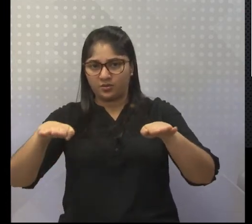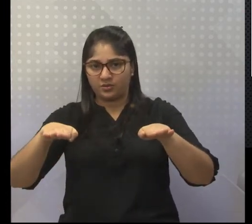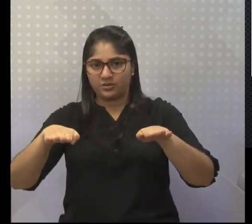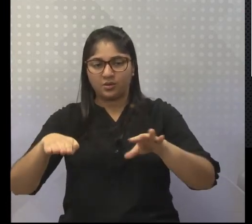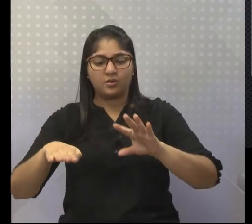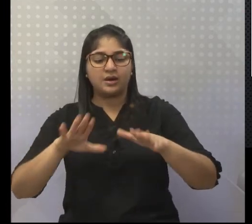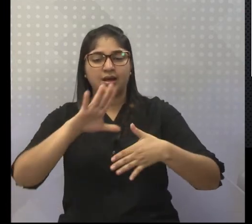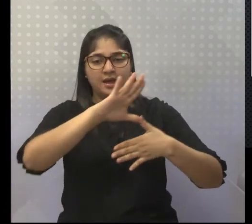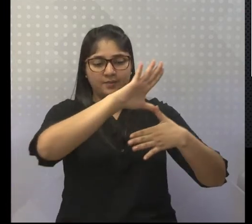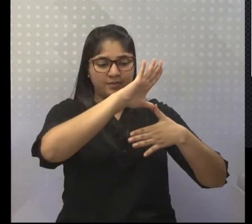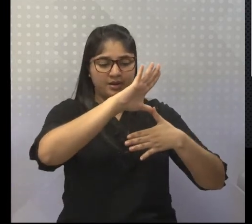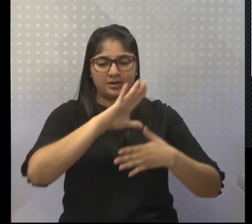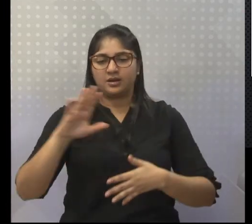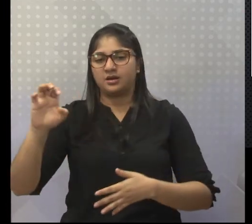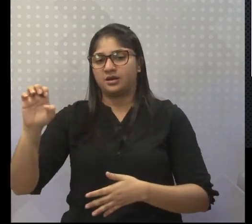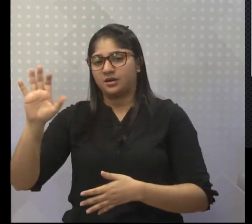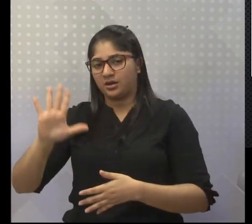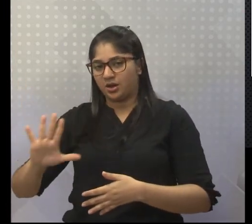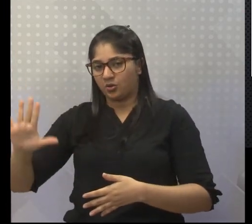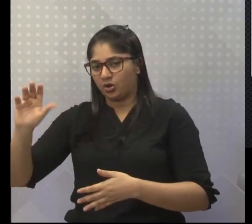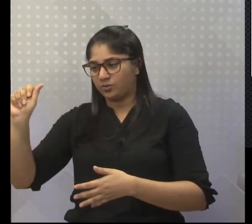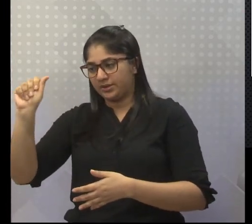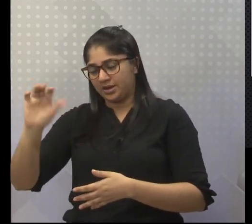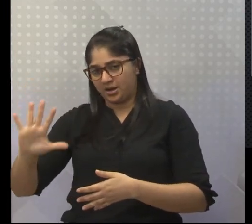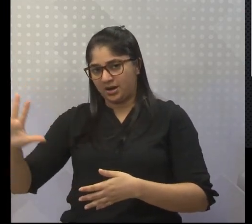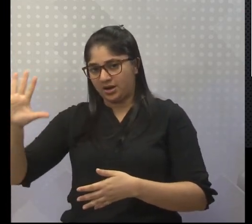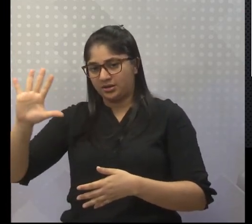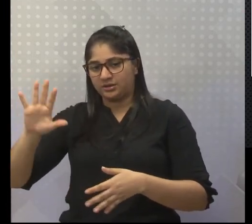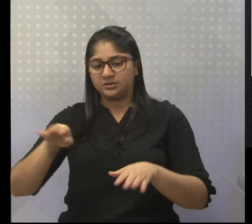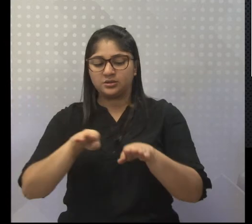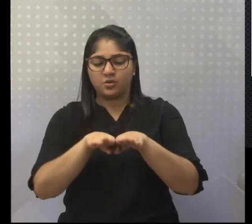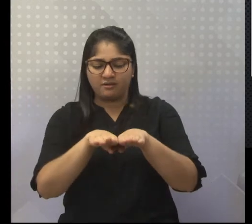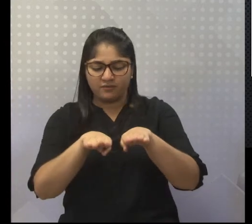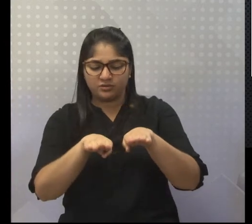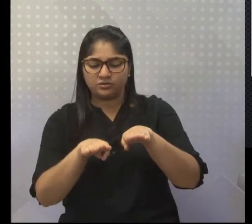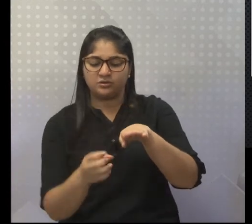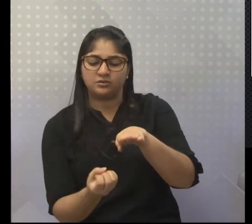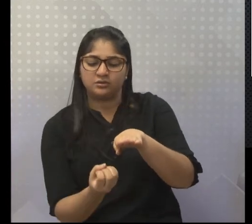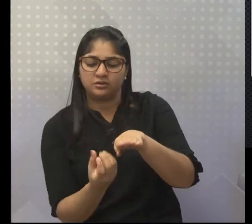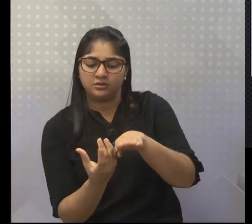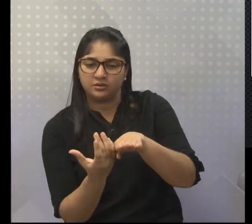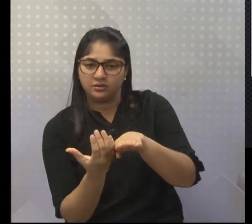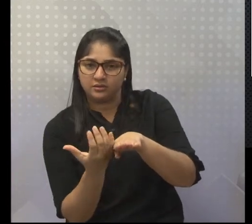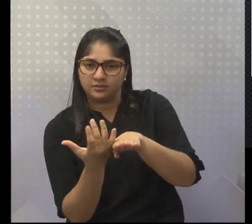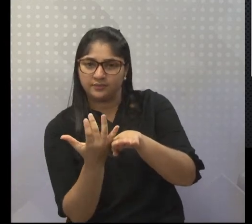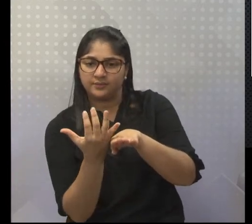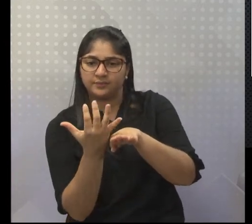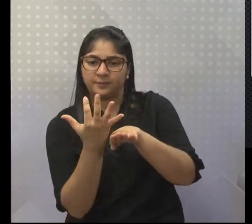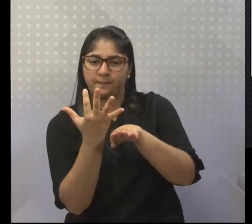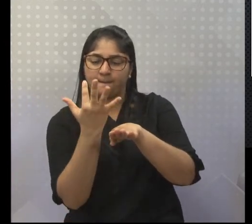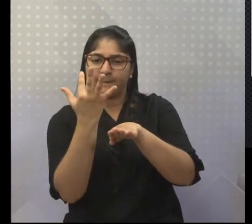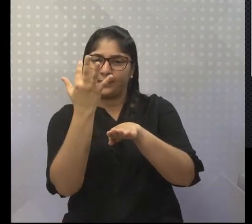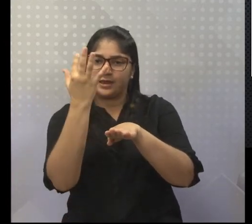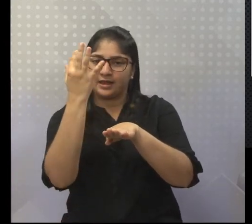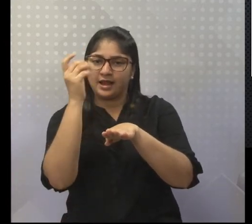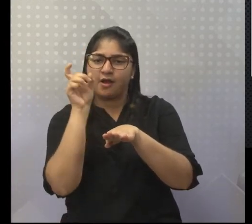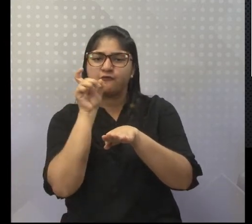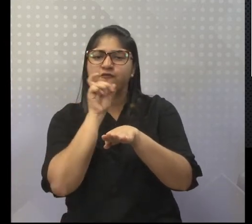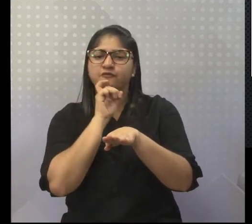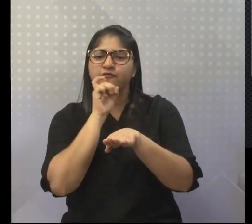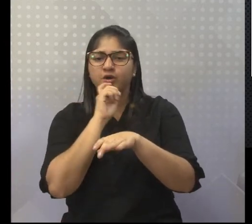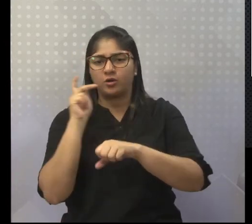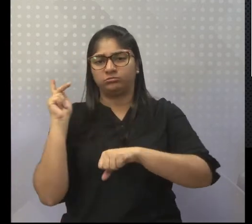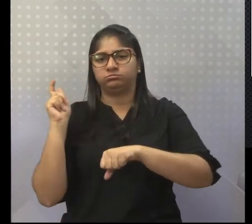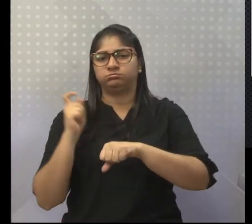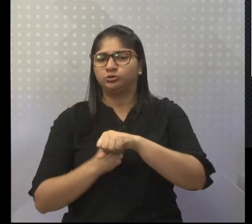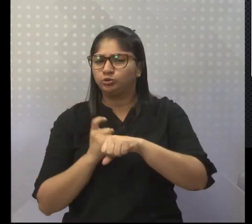placa euro-asiática vai acontecer um afastamento no magma vai vir para a superfície vai se resfriar vai